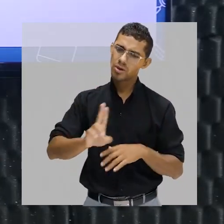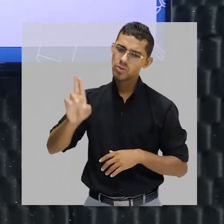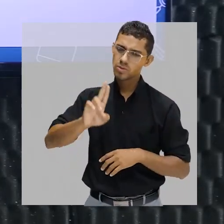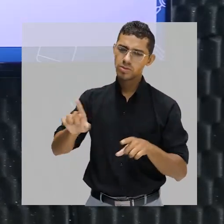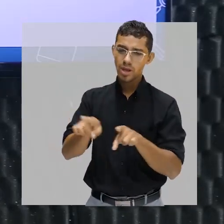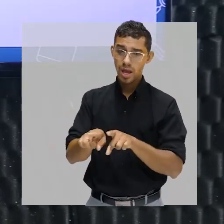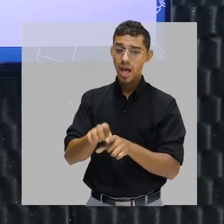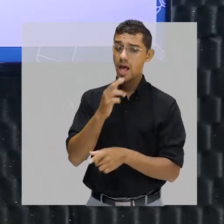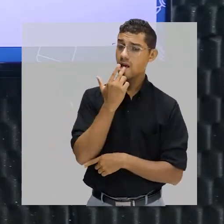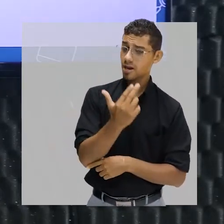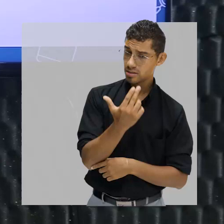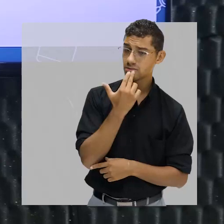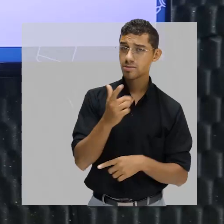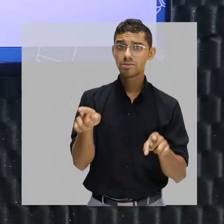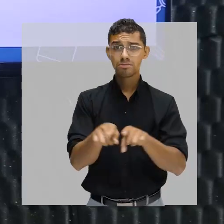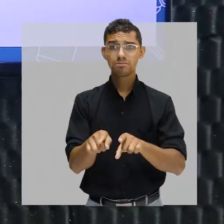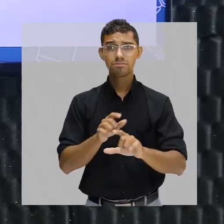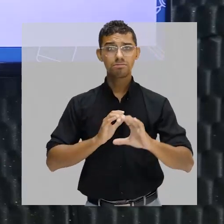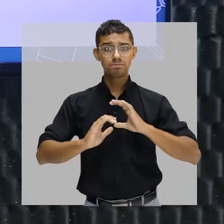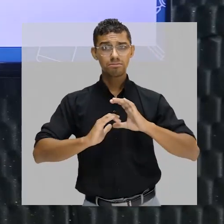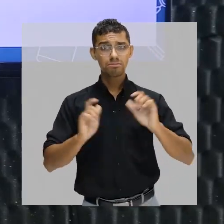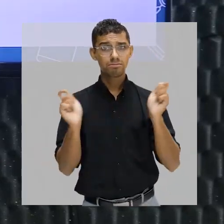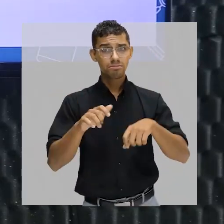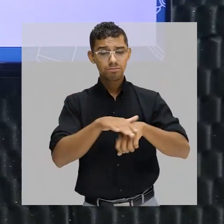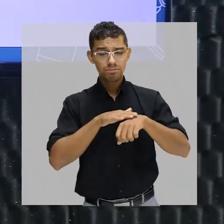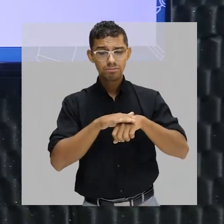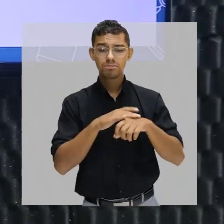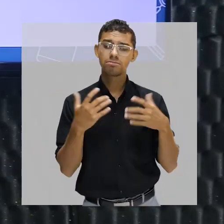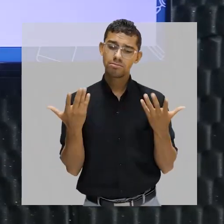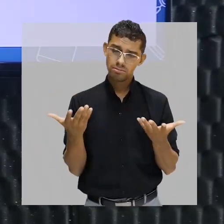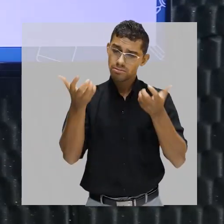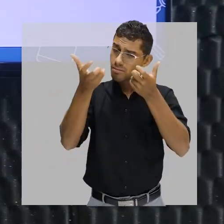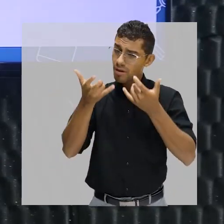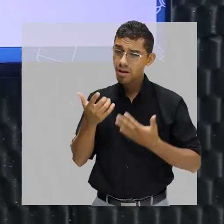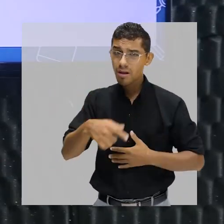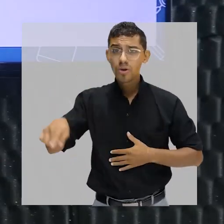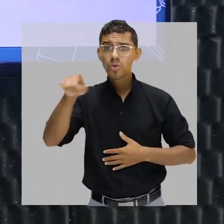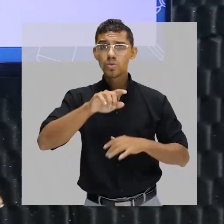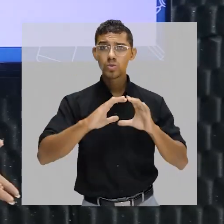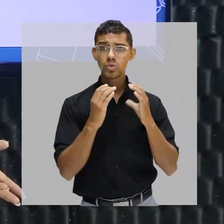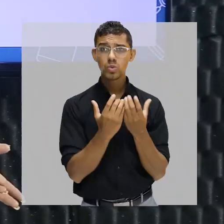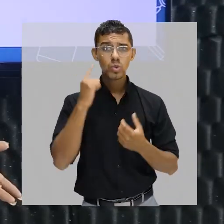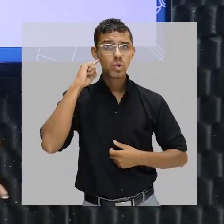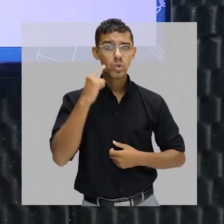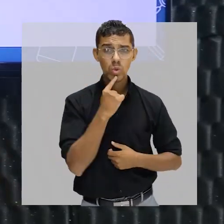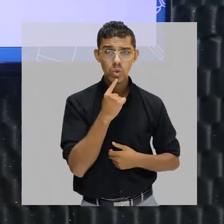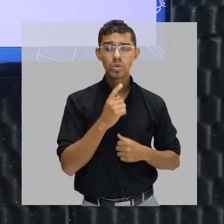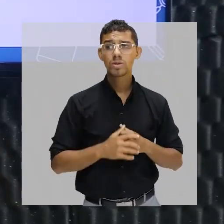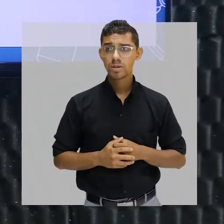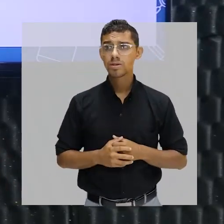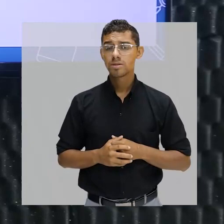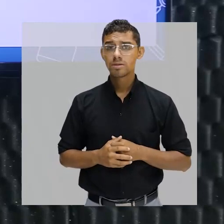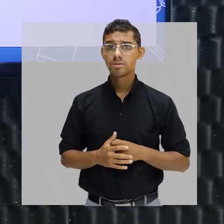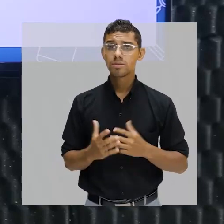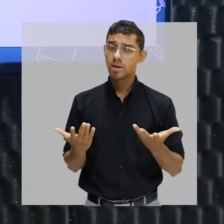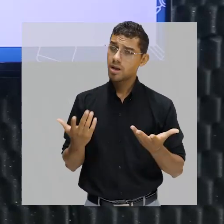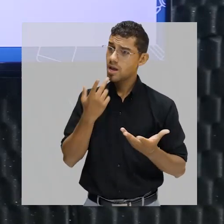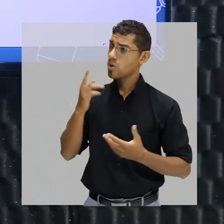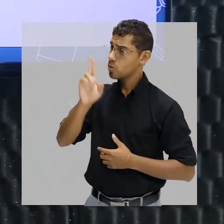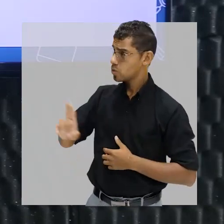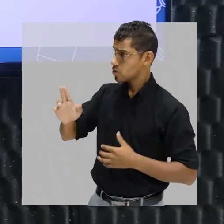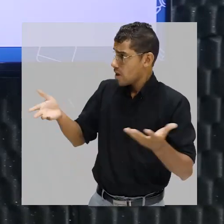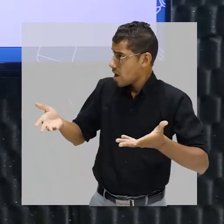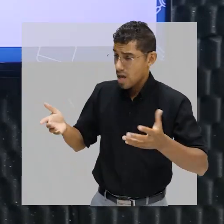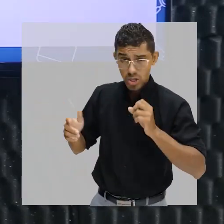a língua e também a linguagem. Quando eu falo com vocês, eu não estou usando apenas a